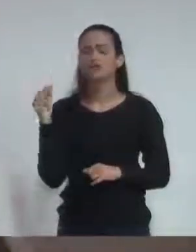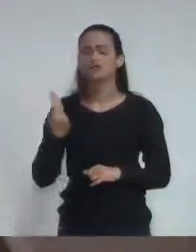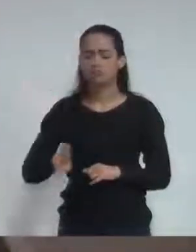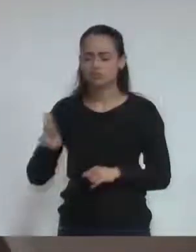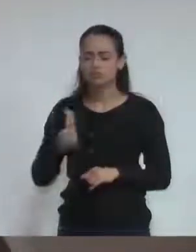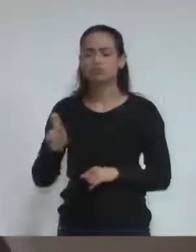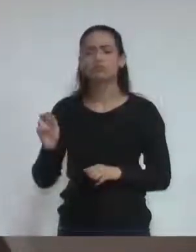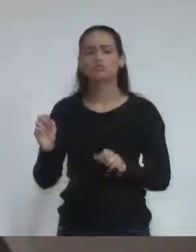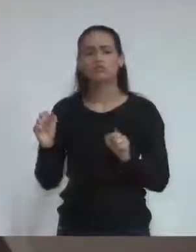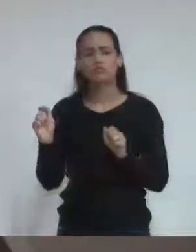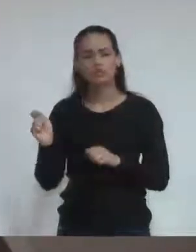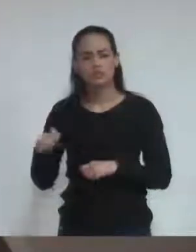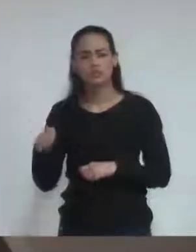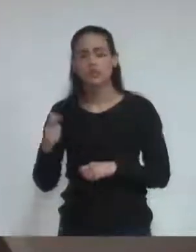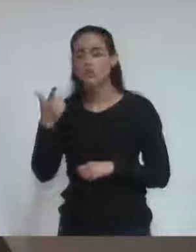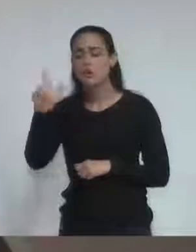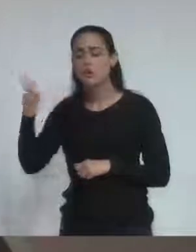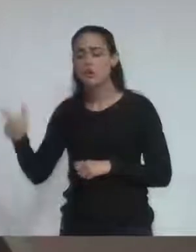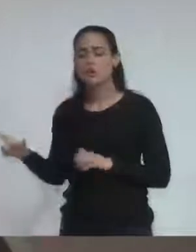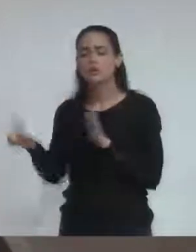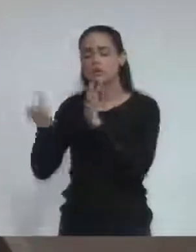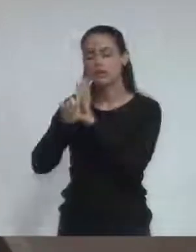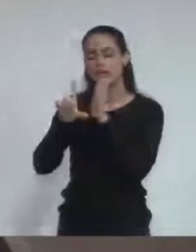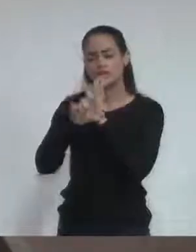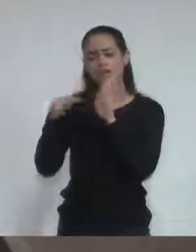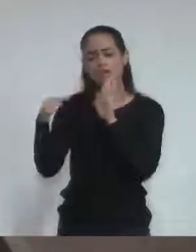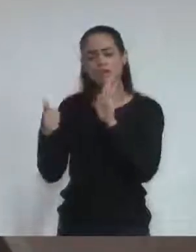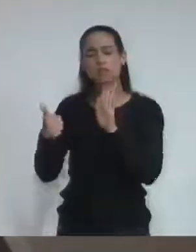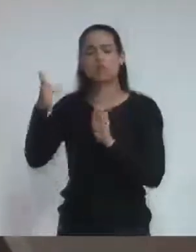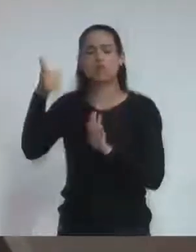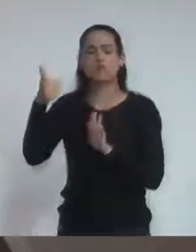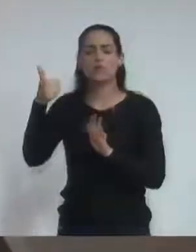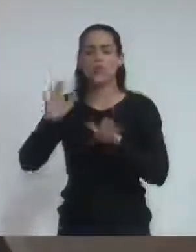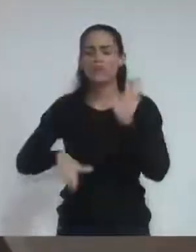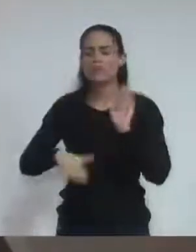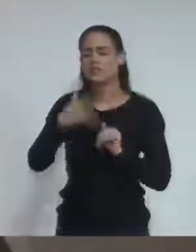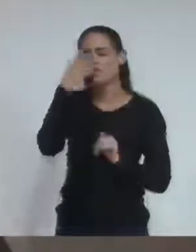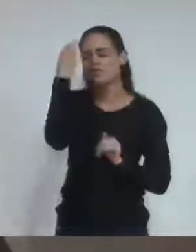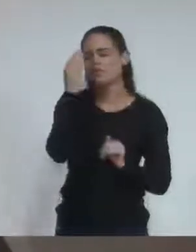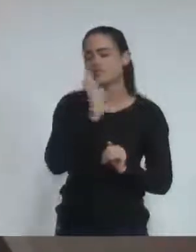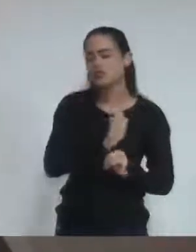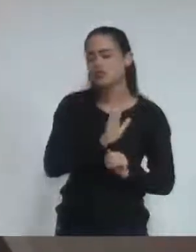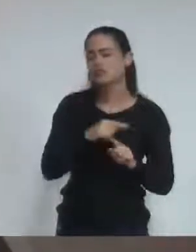como muitas outras leis boas que a gente tem e que muitas vezes não são utilizadas.